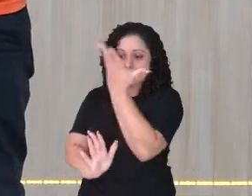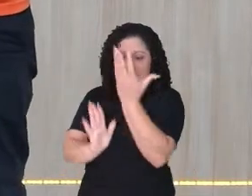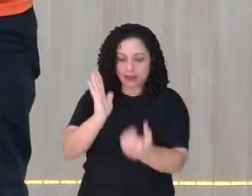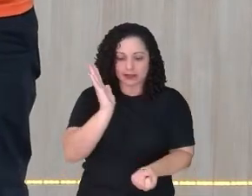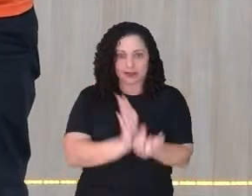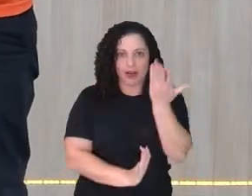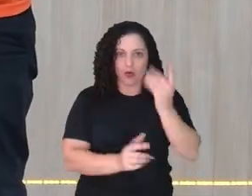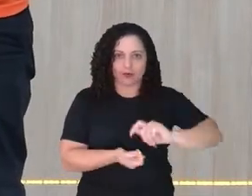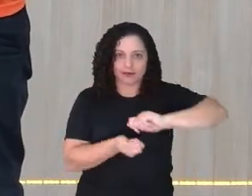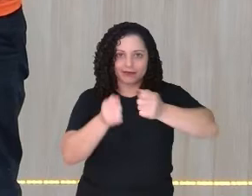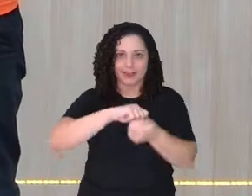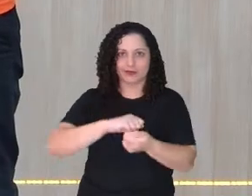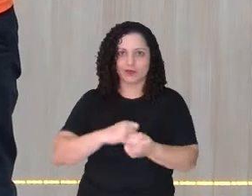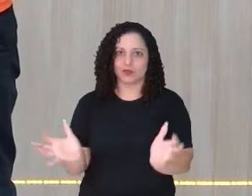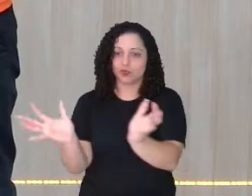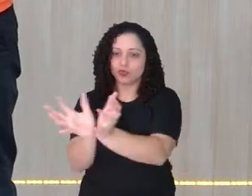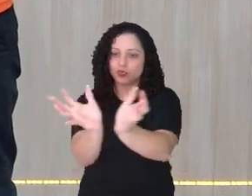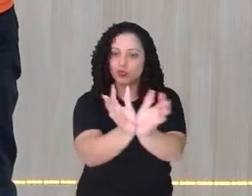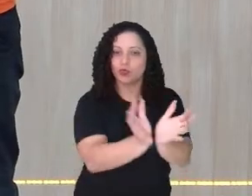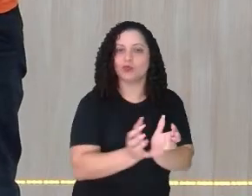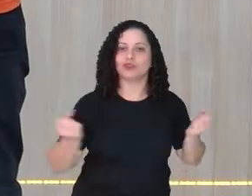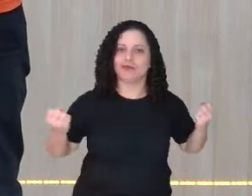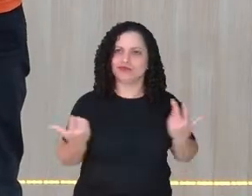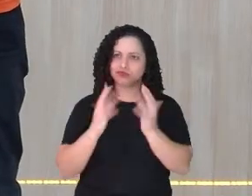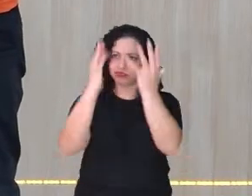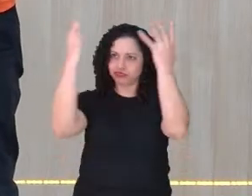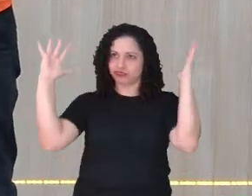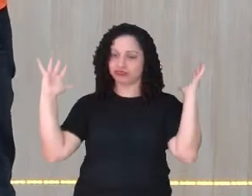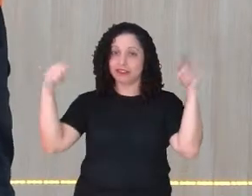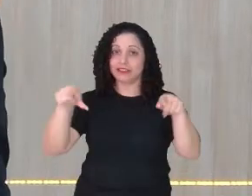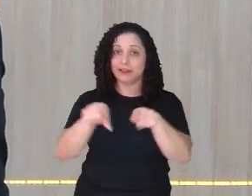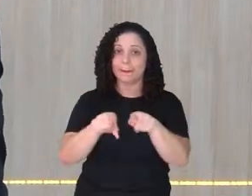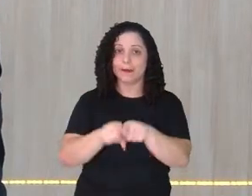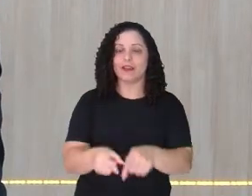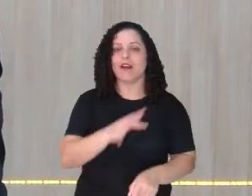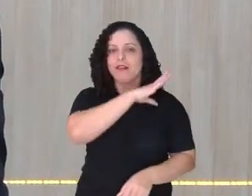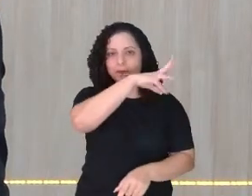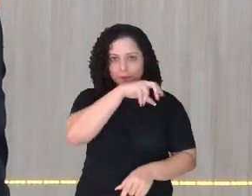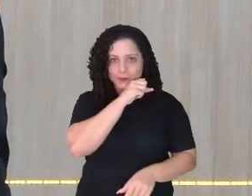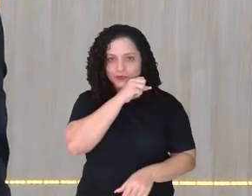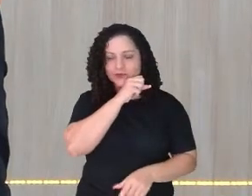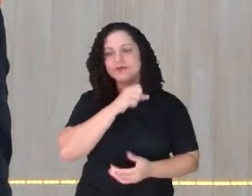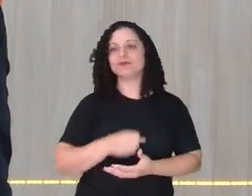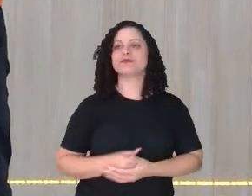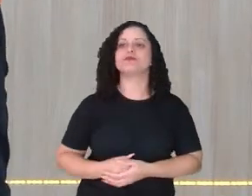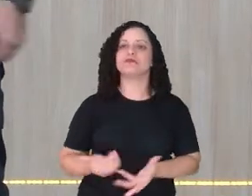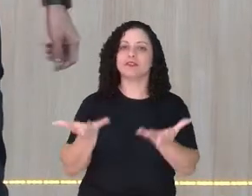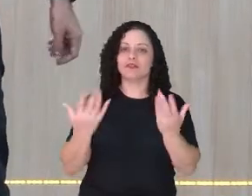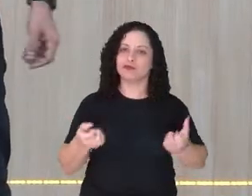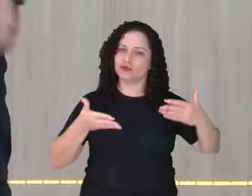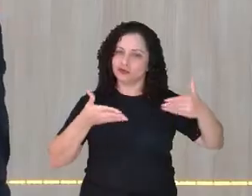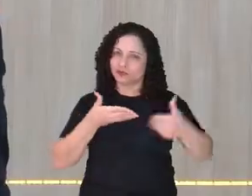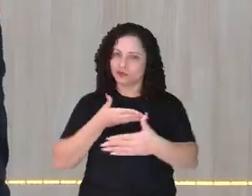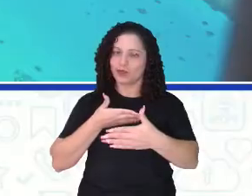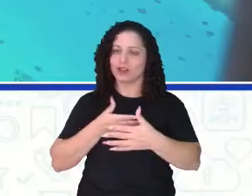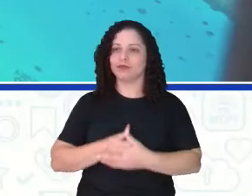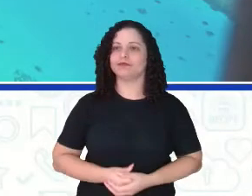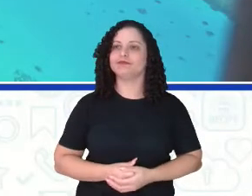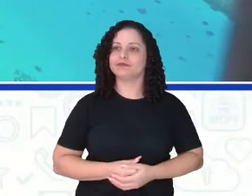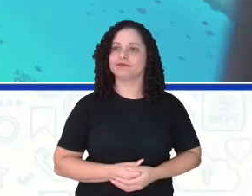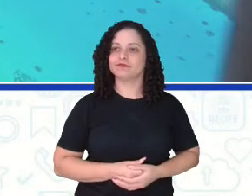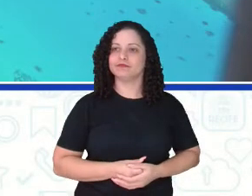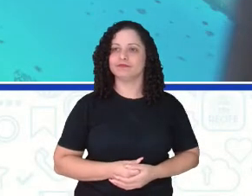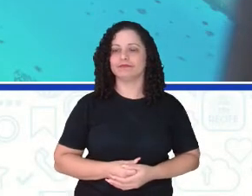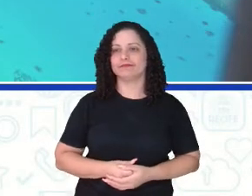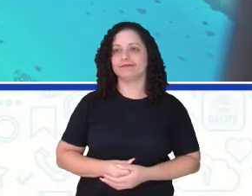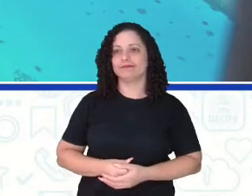Da adaptação. Beleza? Que é justamente um caso de endemismo, ok? Então vamos continuar aqui, ó. Então, como